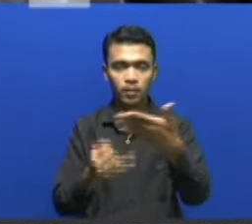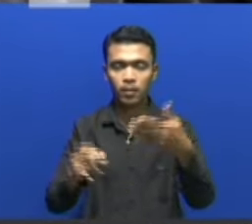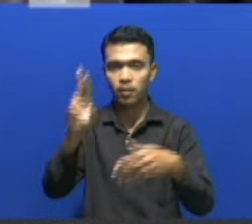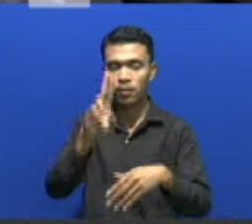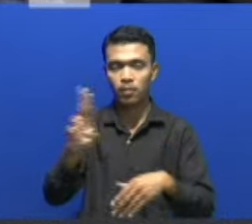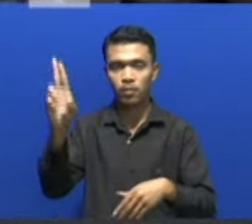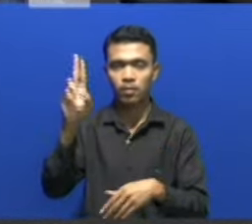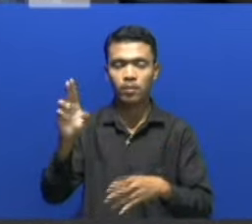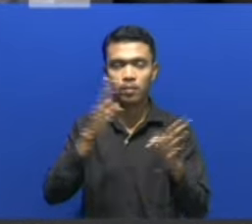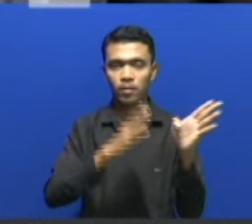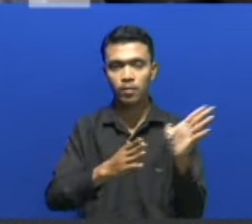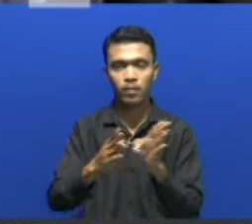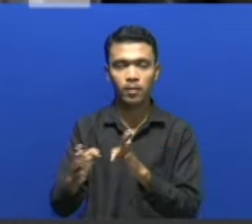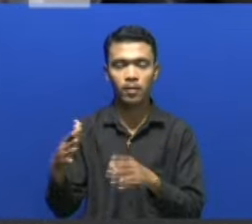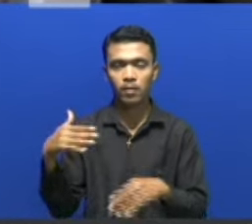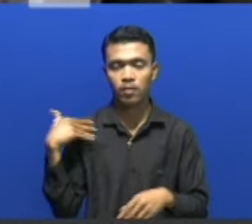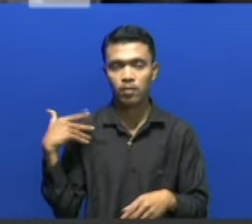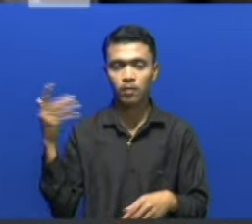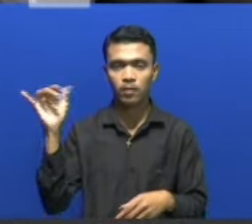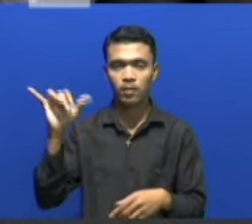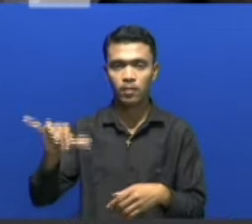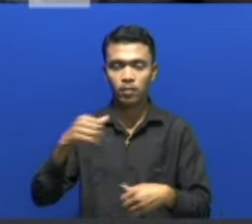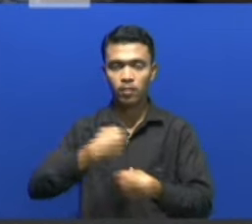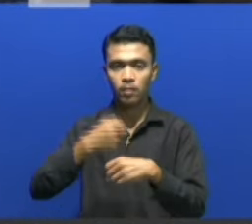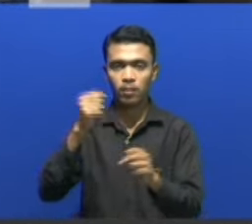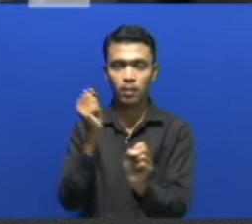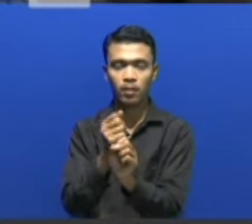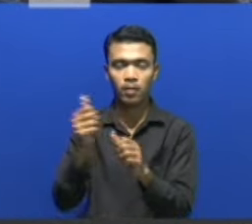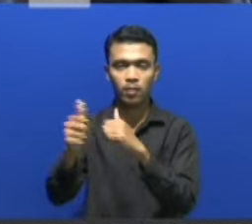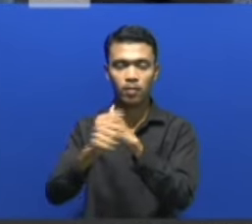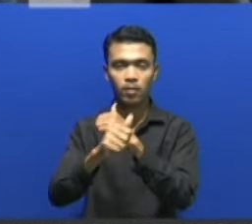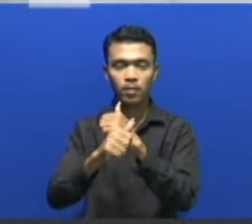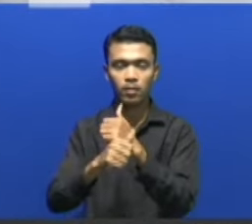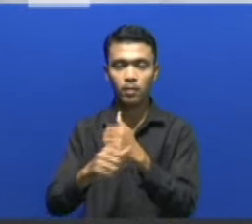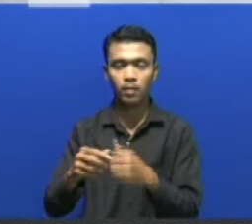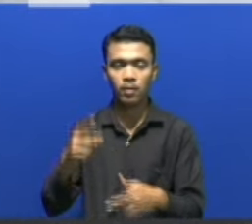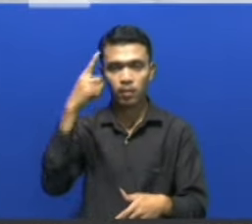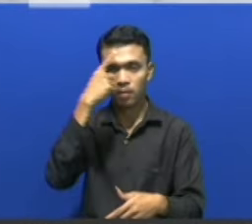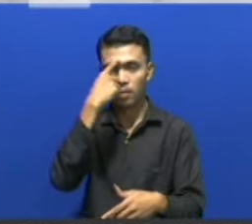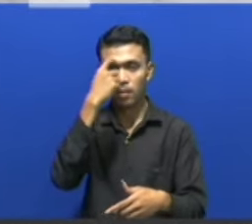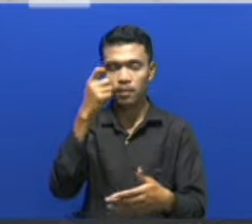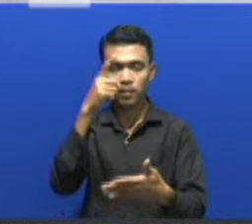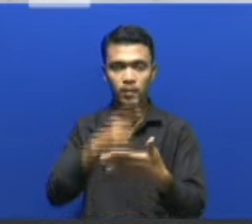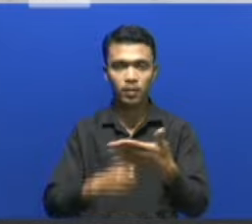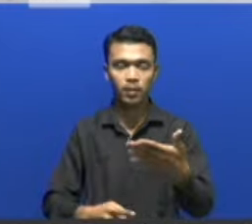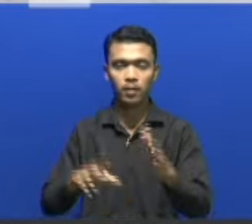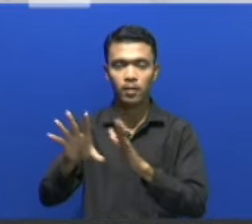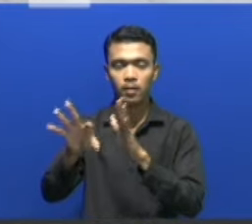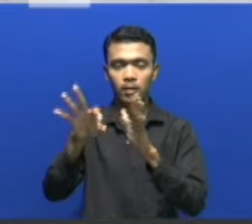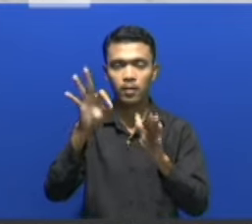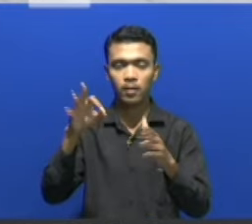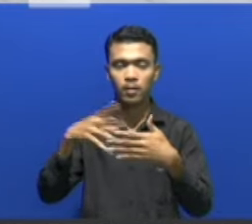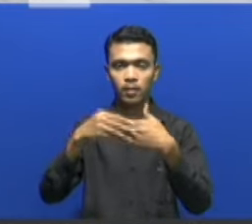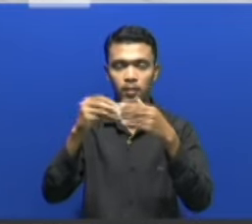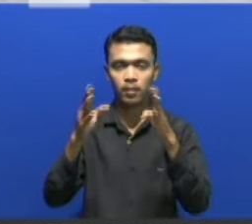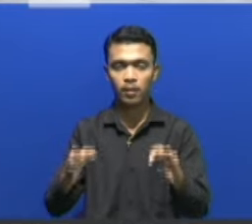hori mobiliza jovem sira tung halo asam. Senhor, karik razão ser mi te basira hili dina liderança sa